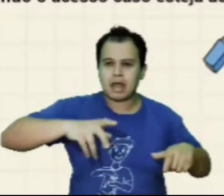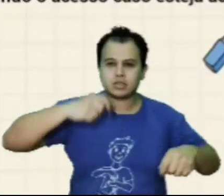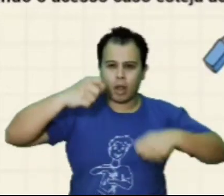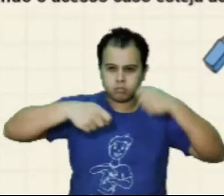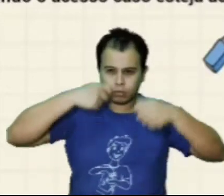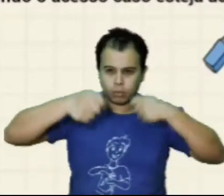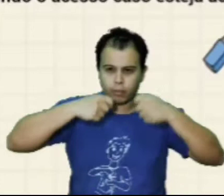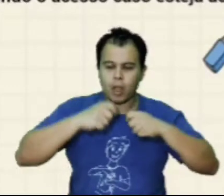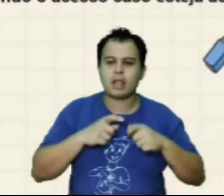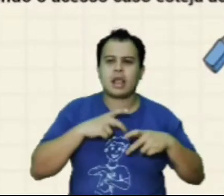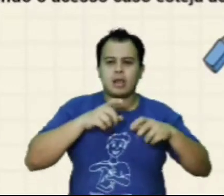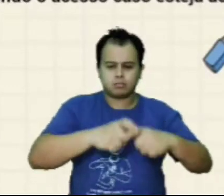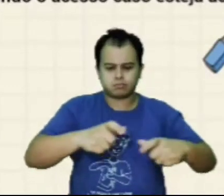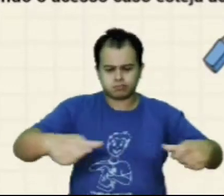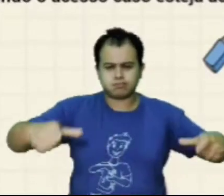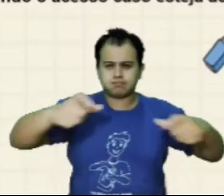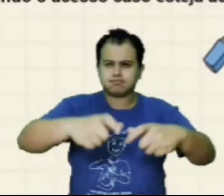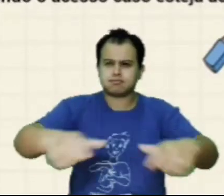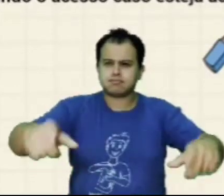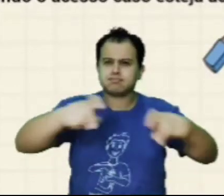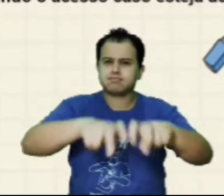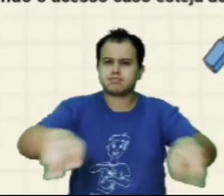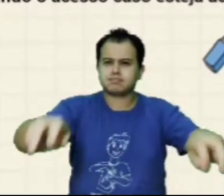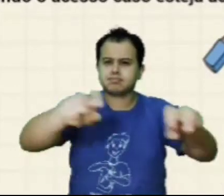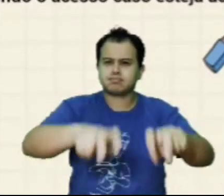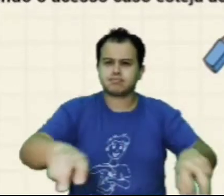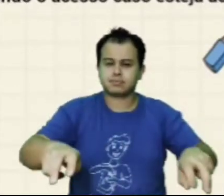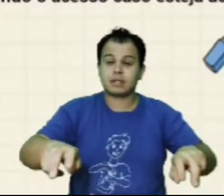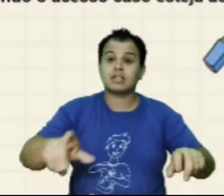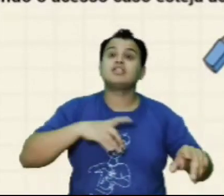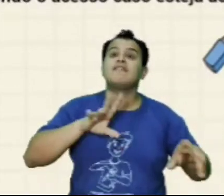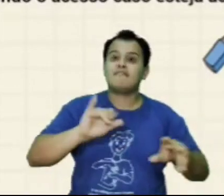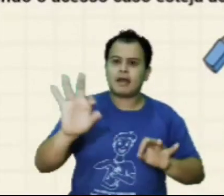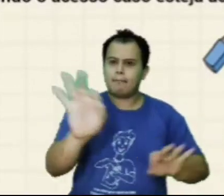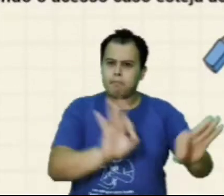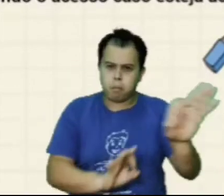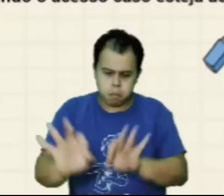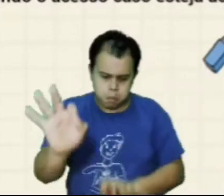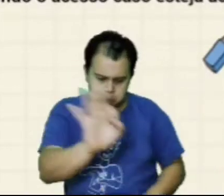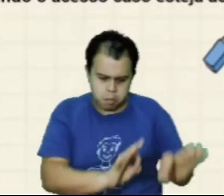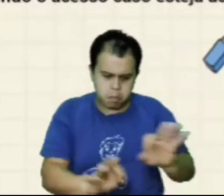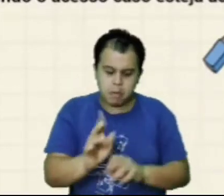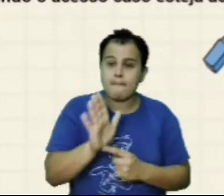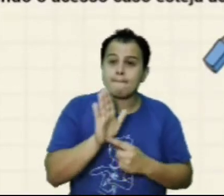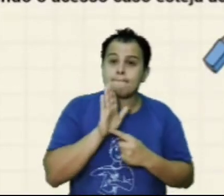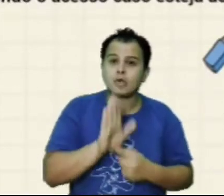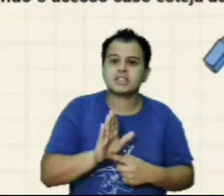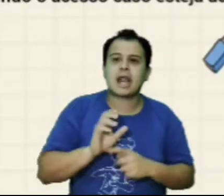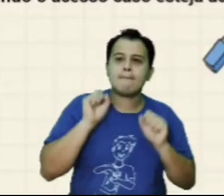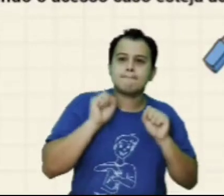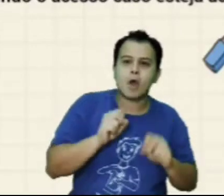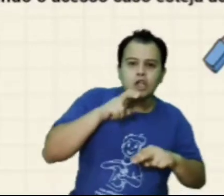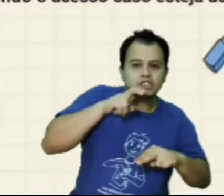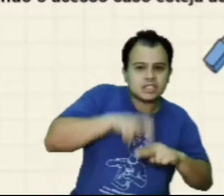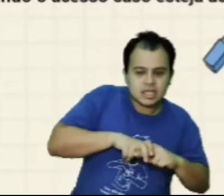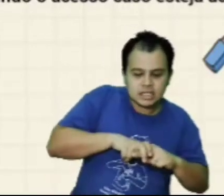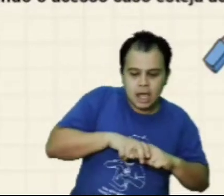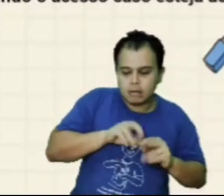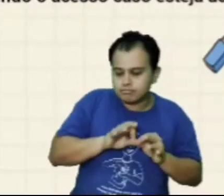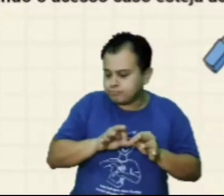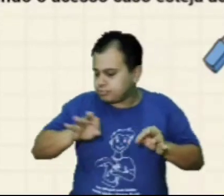gente vai espalhar as mesas, colocar lá os locais que pode sentar e que não pode. Para evitar